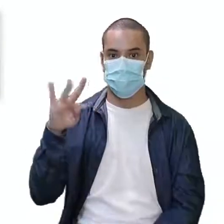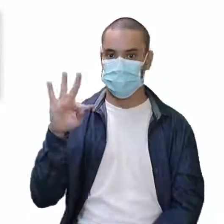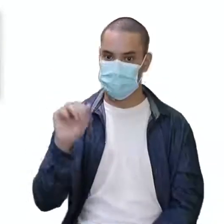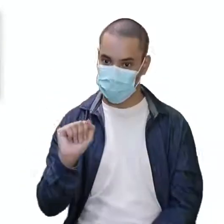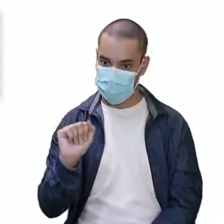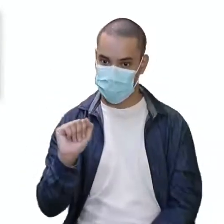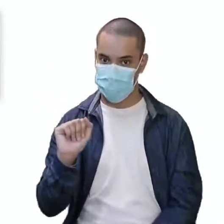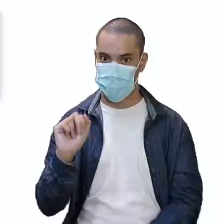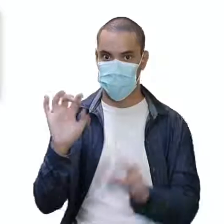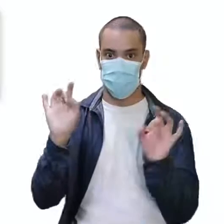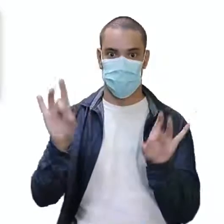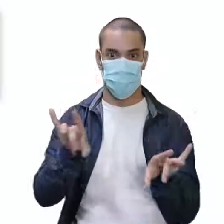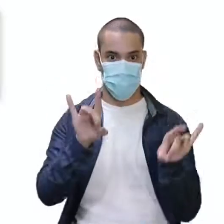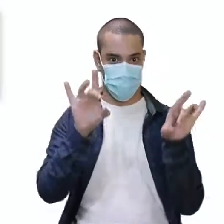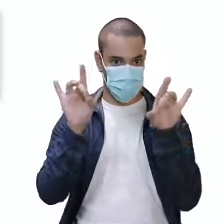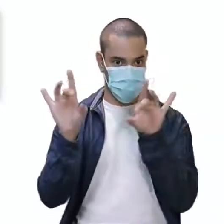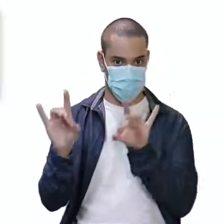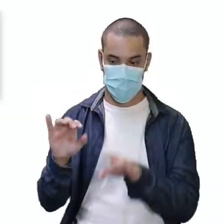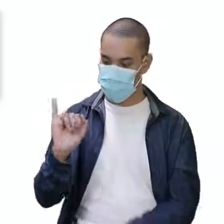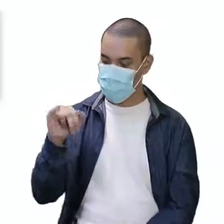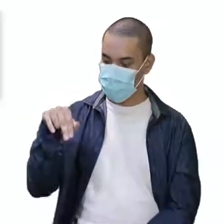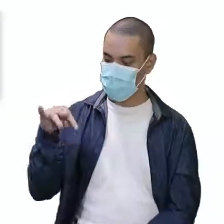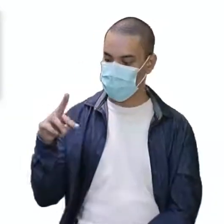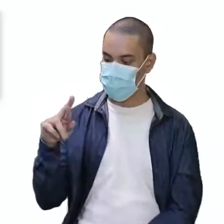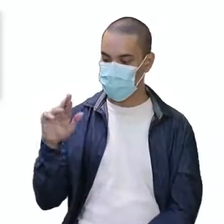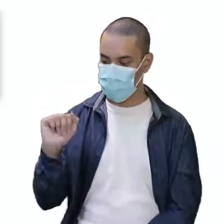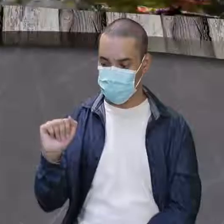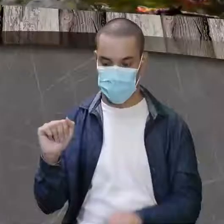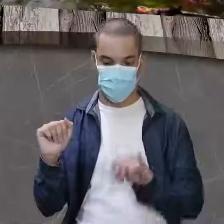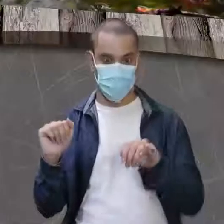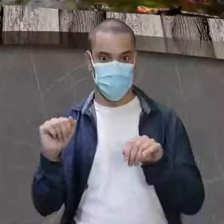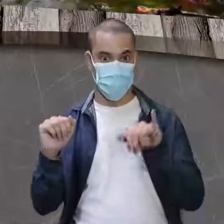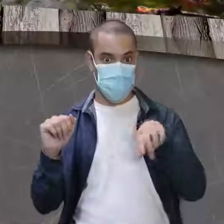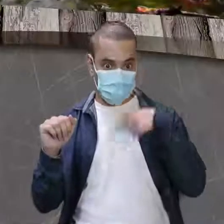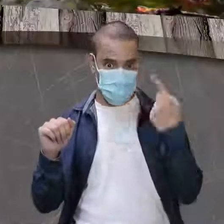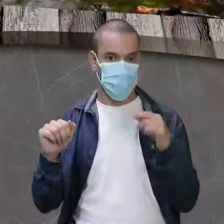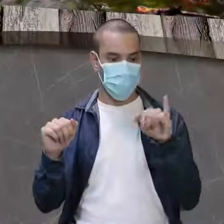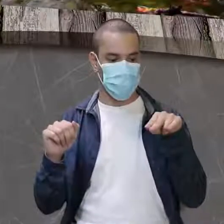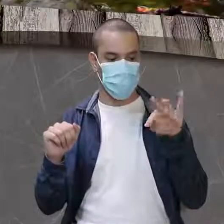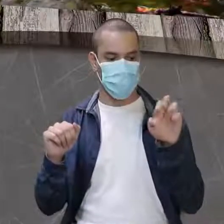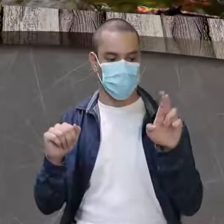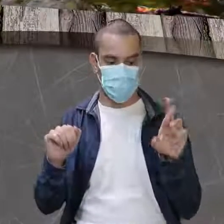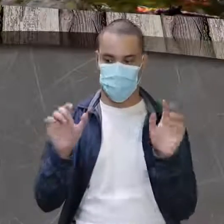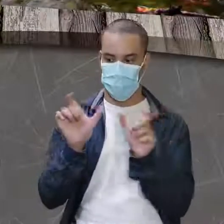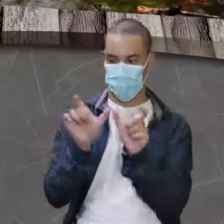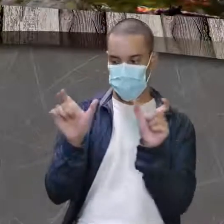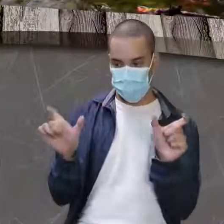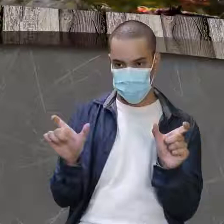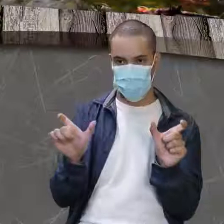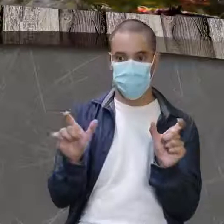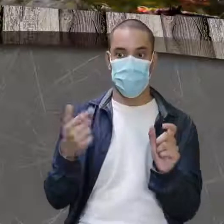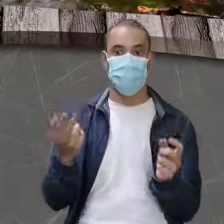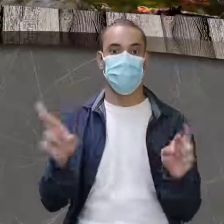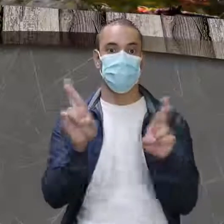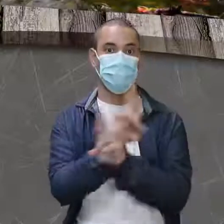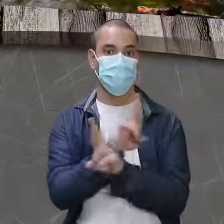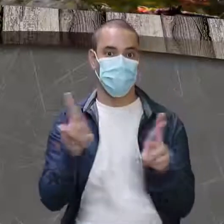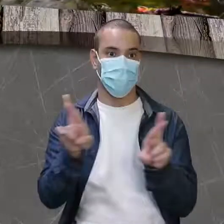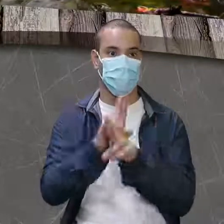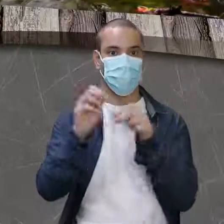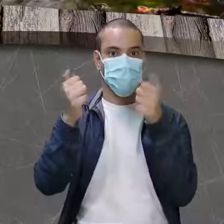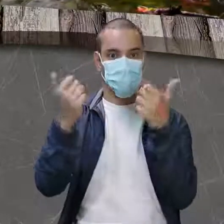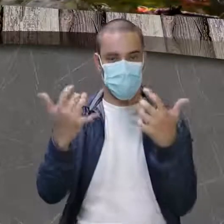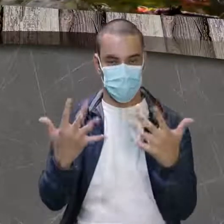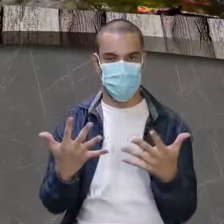intraespecíficas e nós vamos falar, então, essas diferenças dessas relações, tá certo? Então,